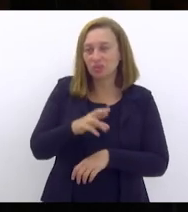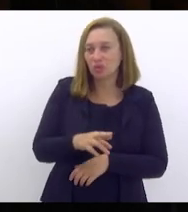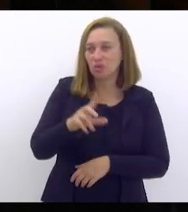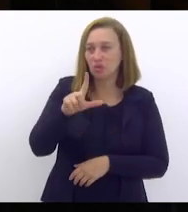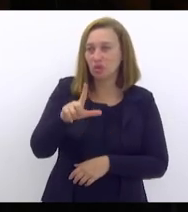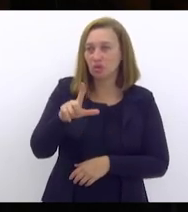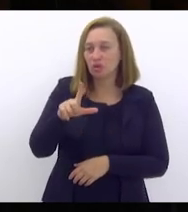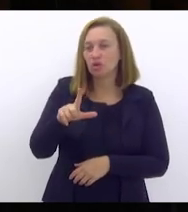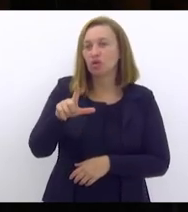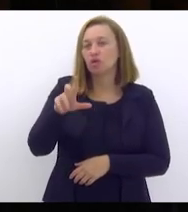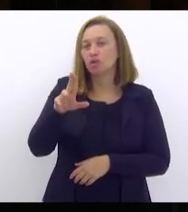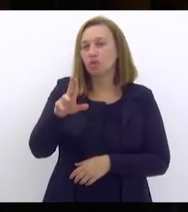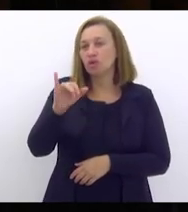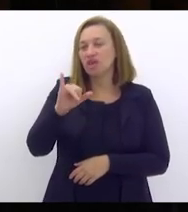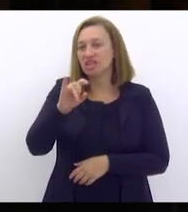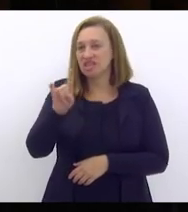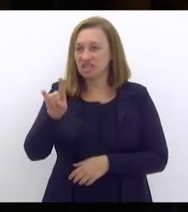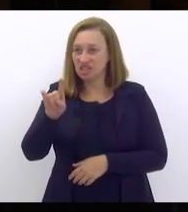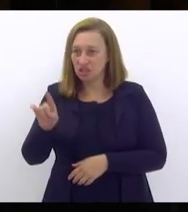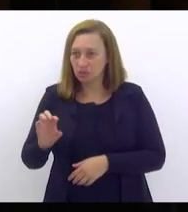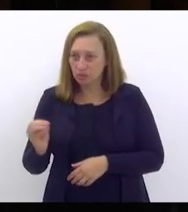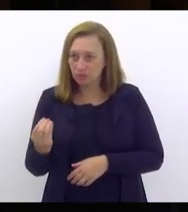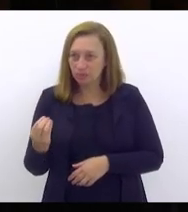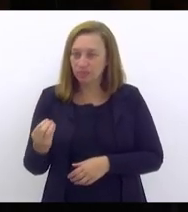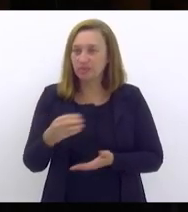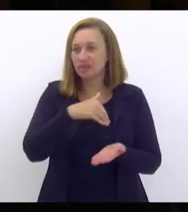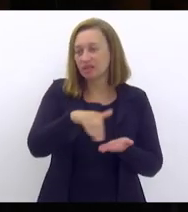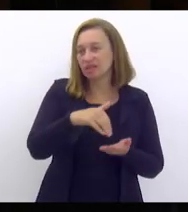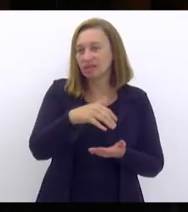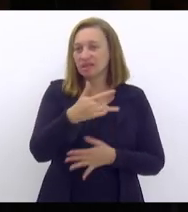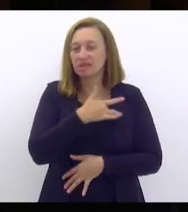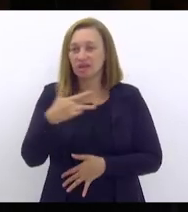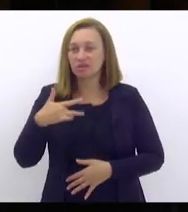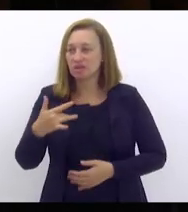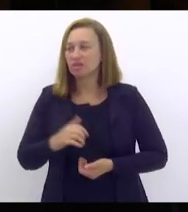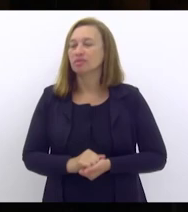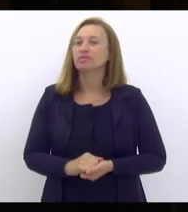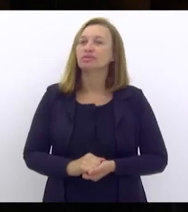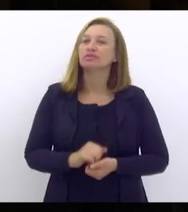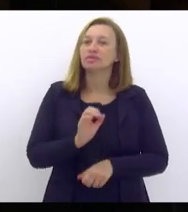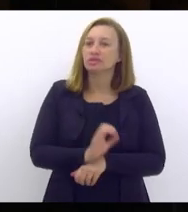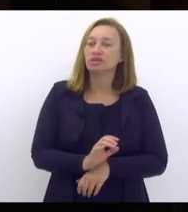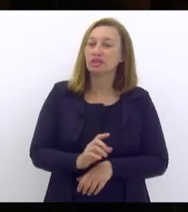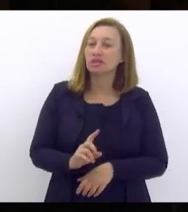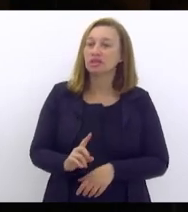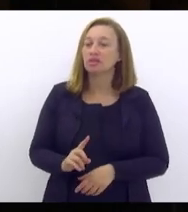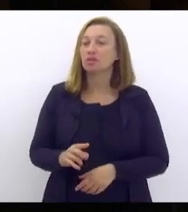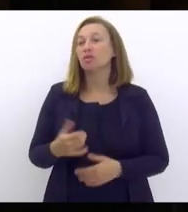federal, secretário de saúde do nosso estado, primeiro foi ele, quando se